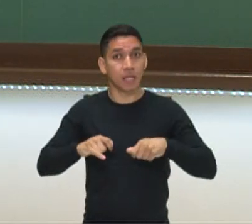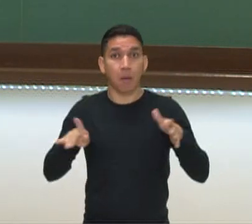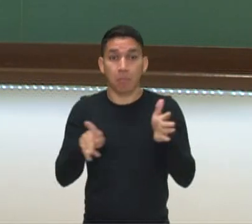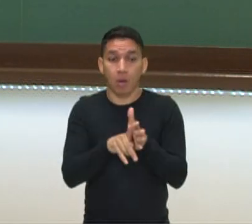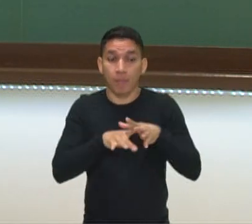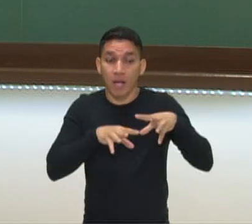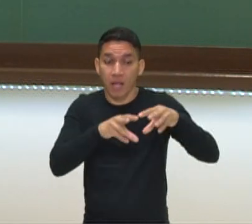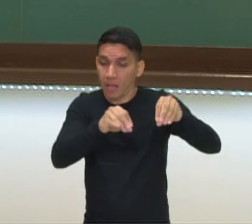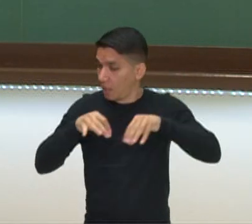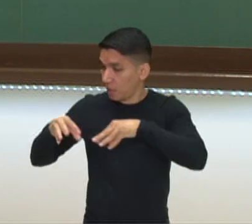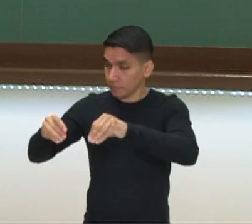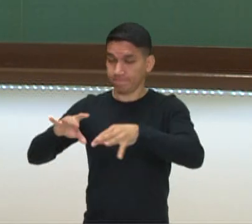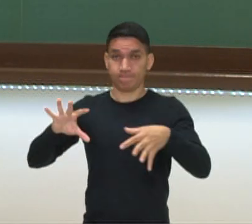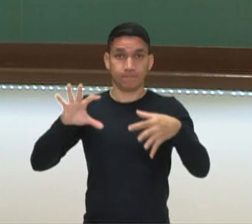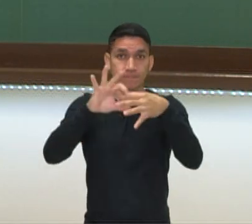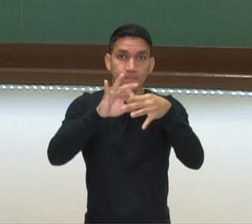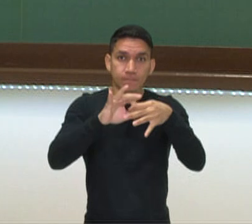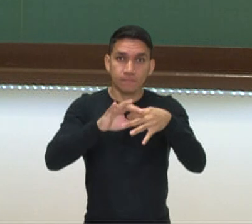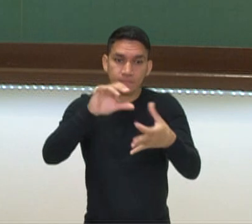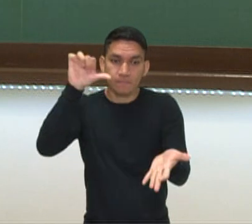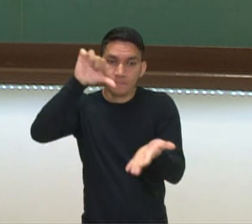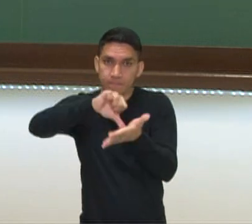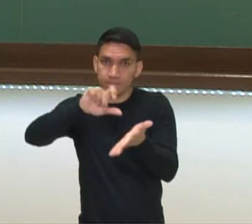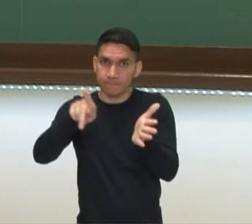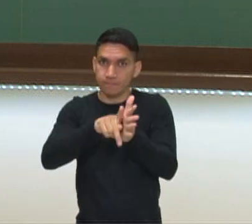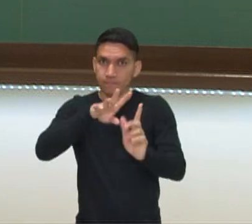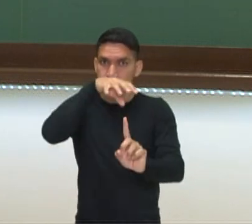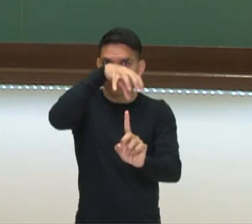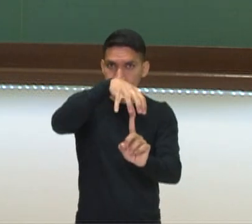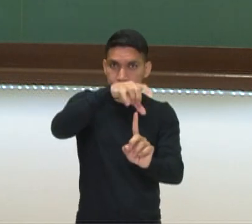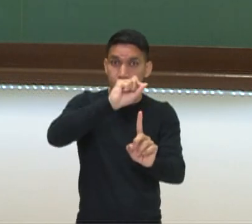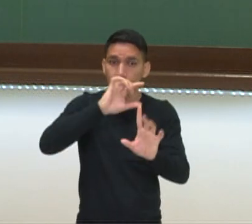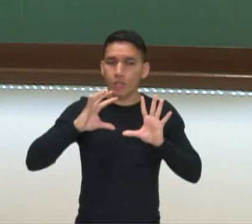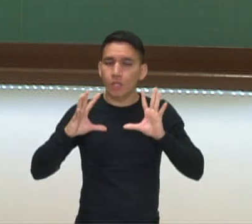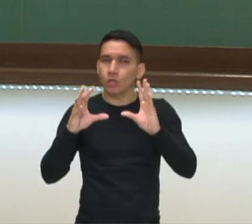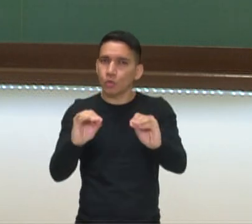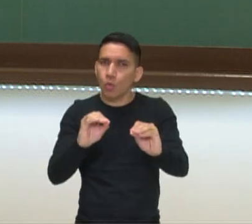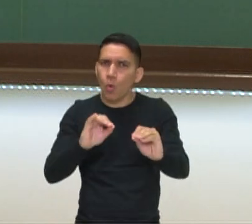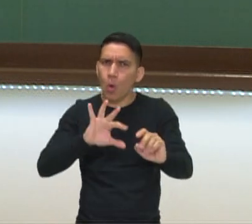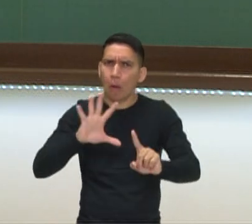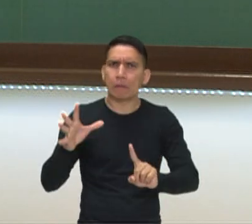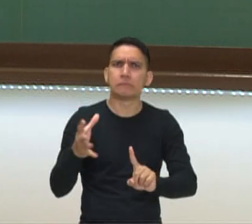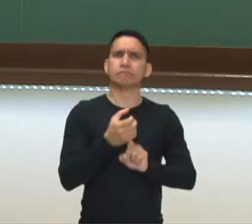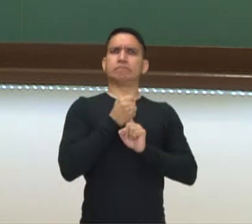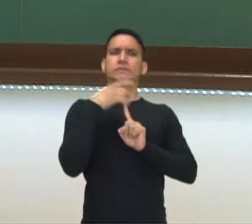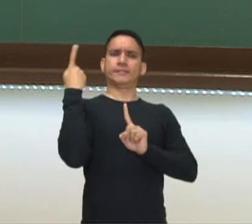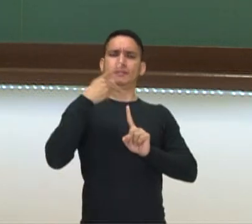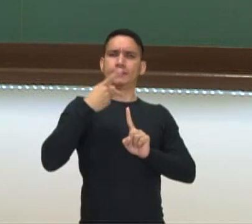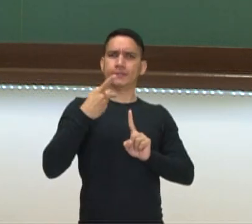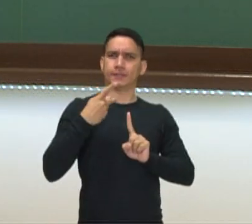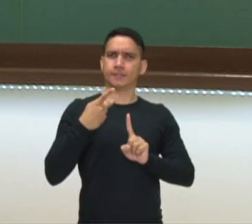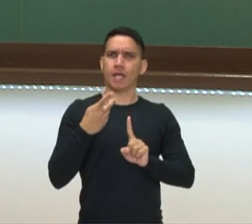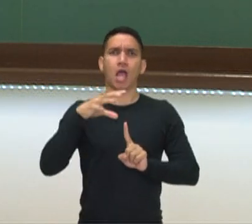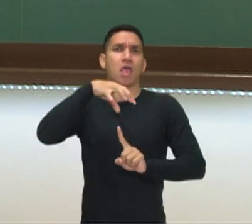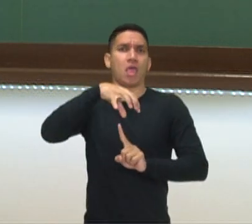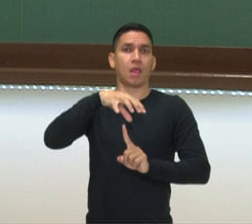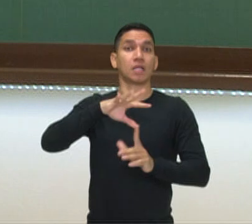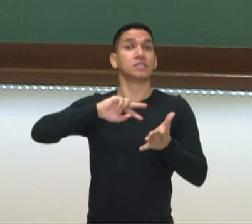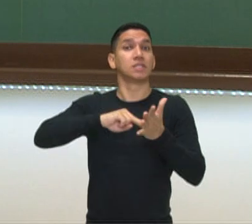territorialmente, centralizar esse poder na mão do rei, dar todo o poder ao rei. Então o absolutismo é